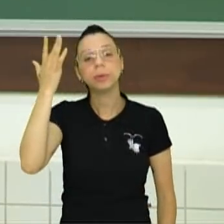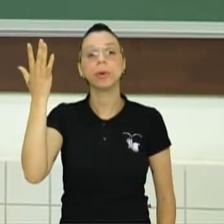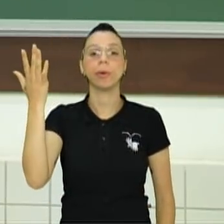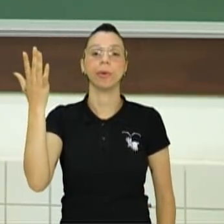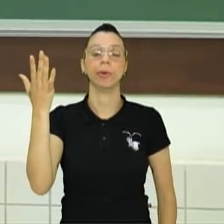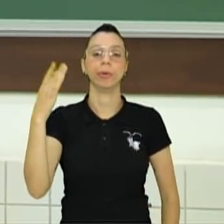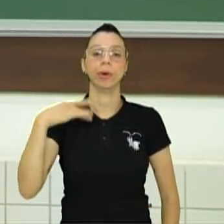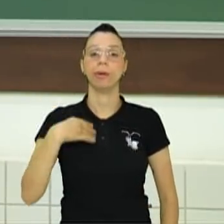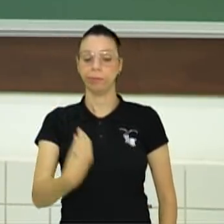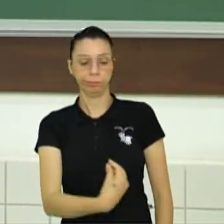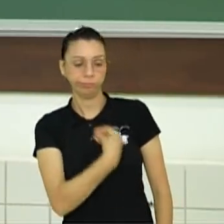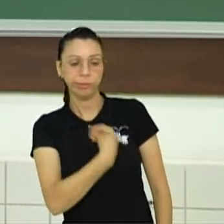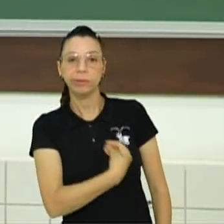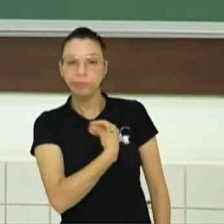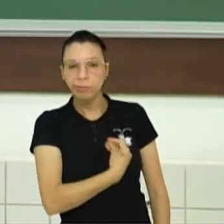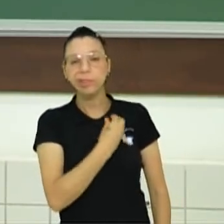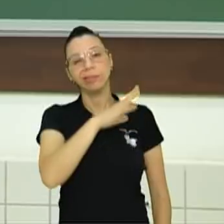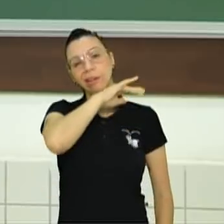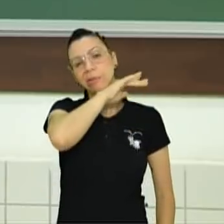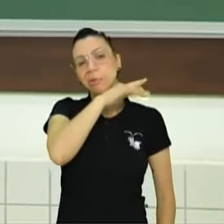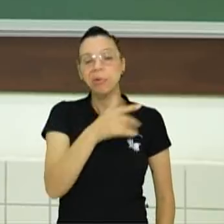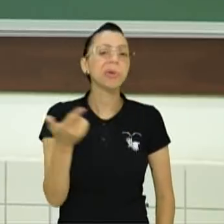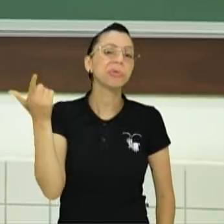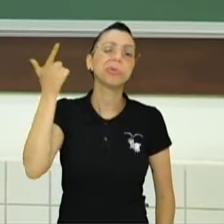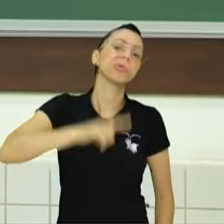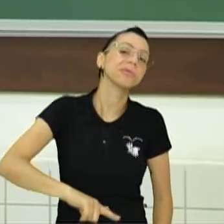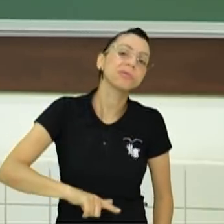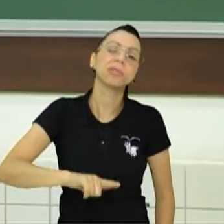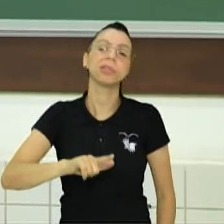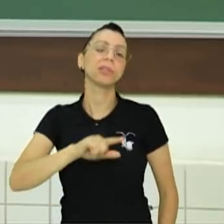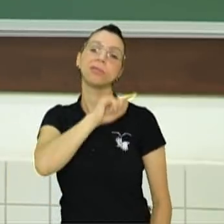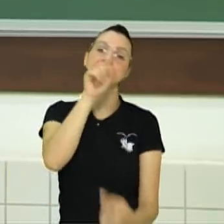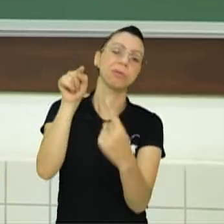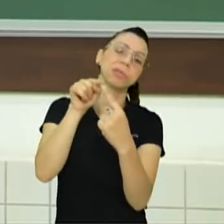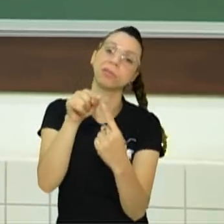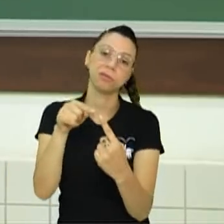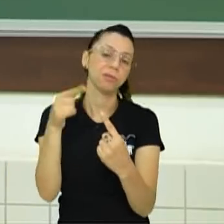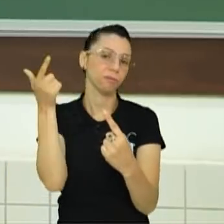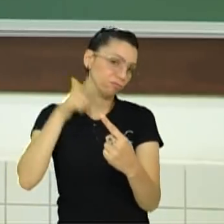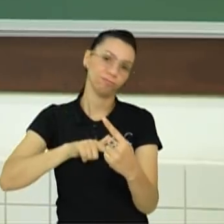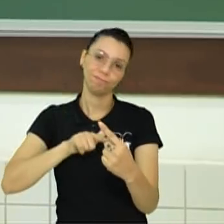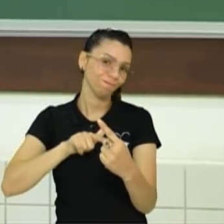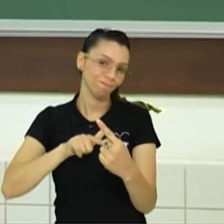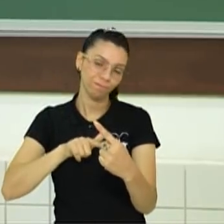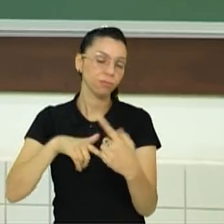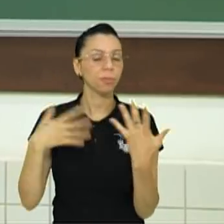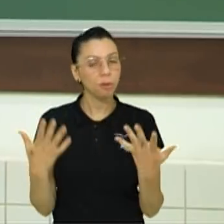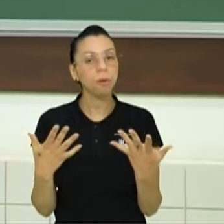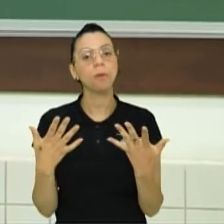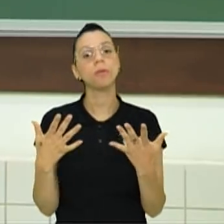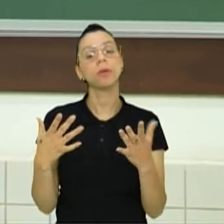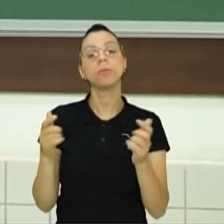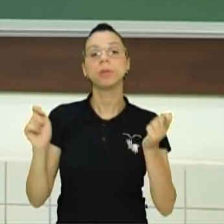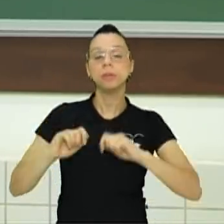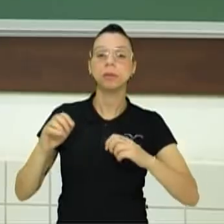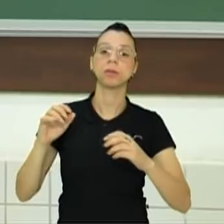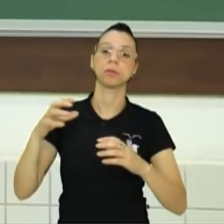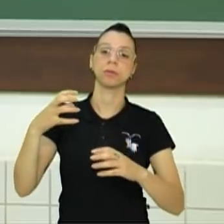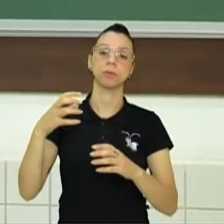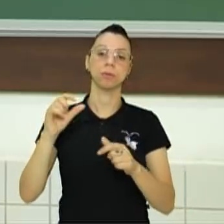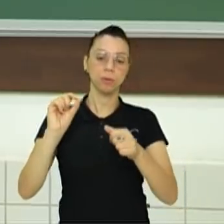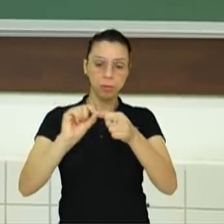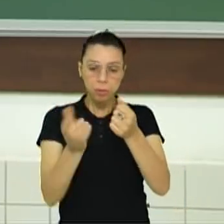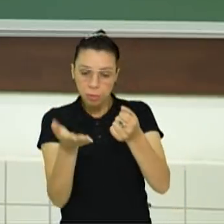sua caminhada e não conseguiu alcançar os seus objetivos, então eles faziam a forma